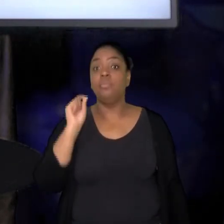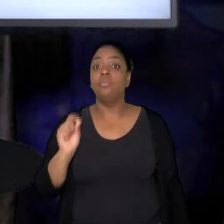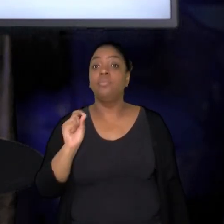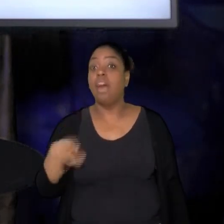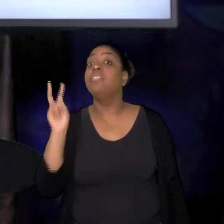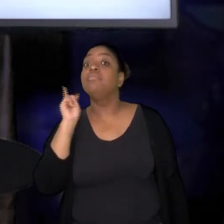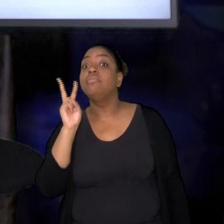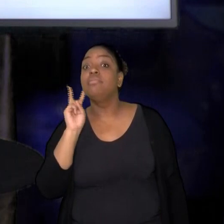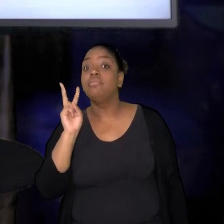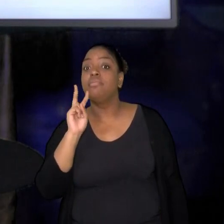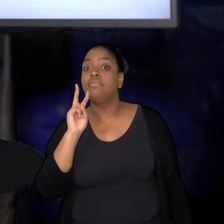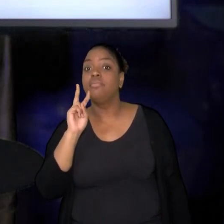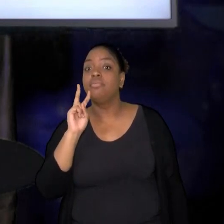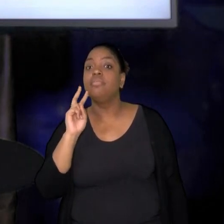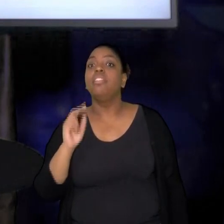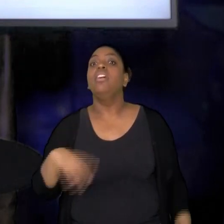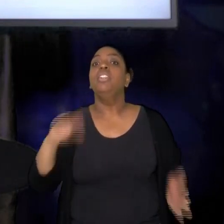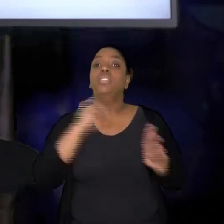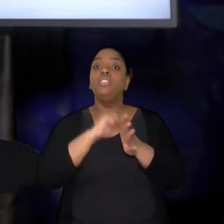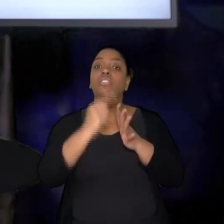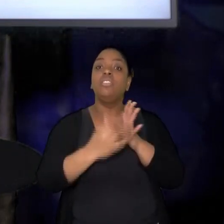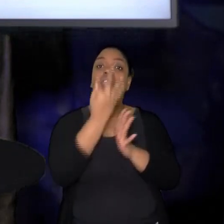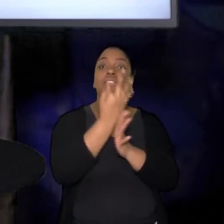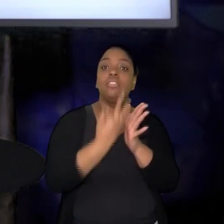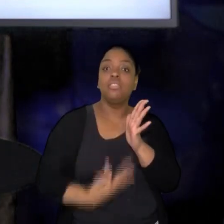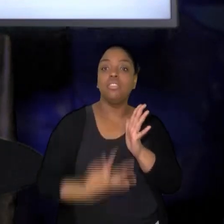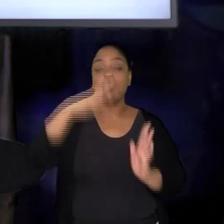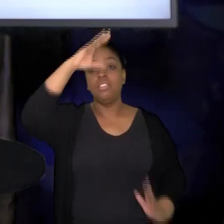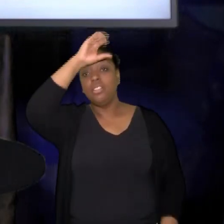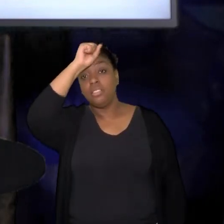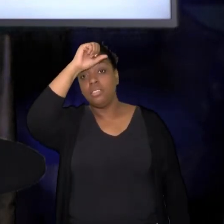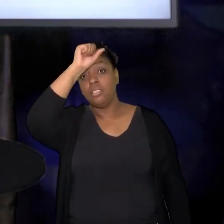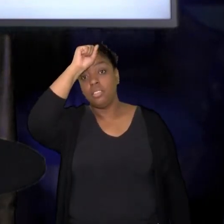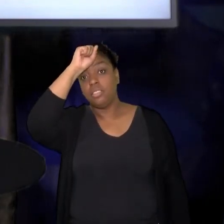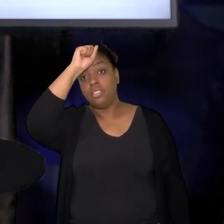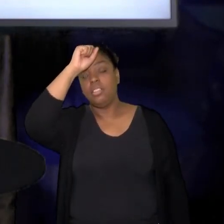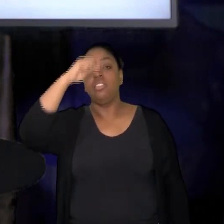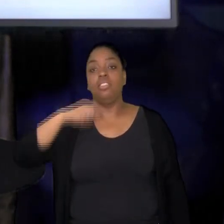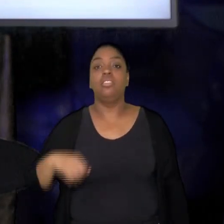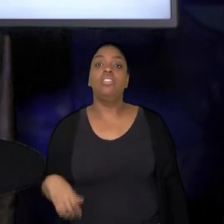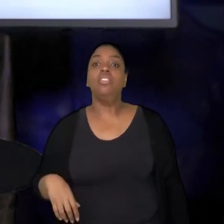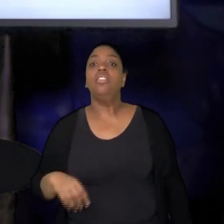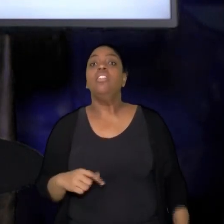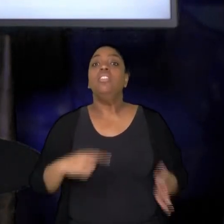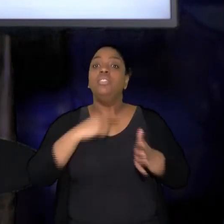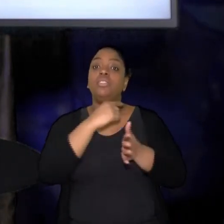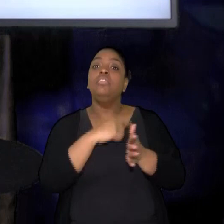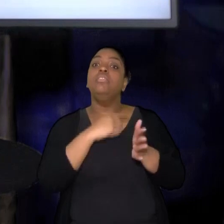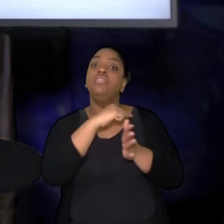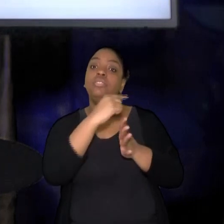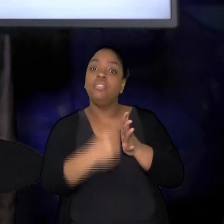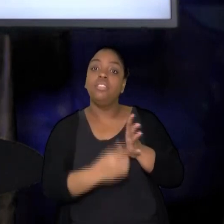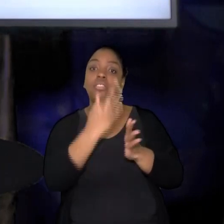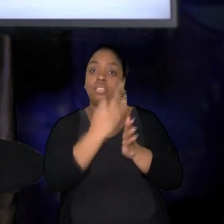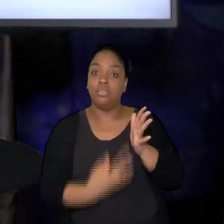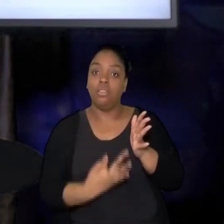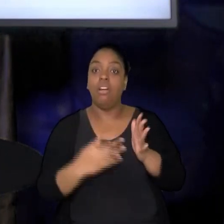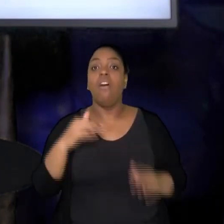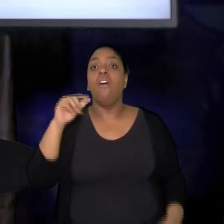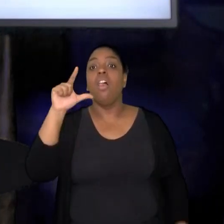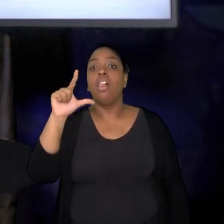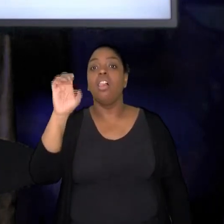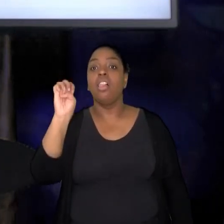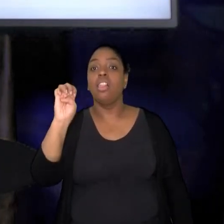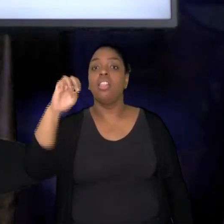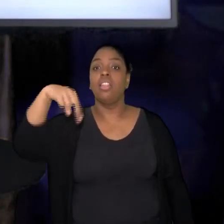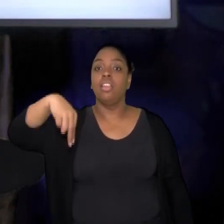Vocês lembram? O gênero textual que nós aprendemos foi o gênero lenda. Nós também vimos a